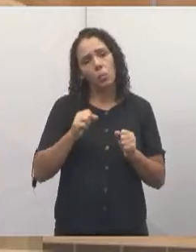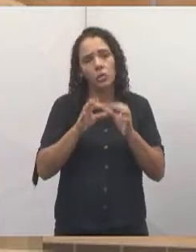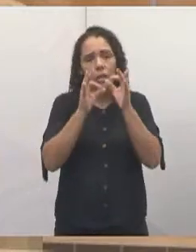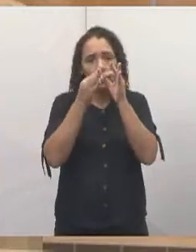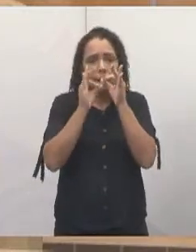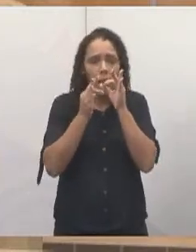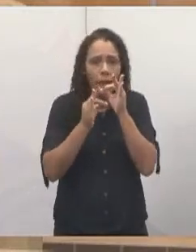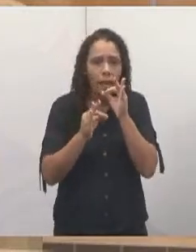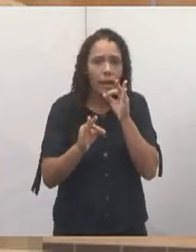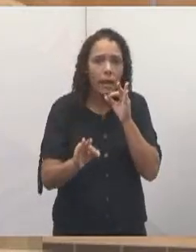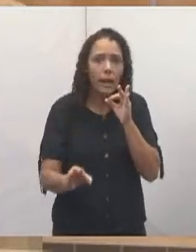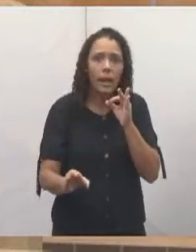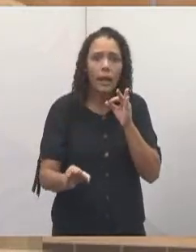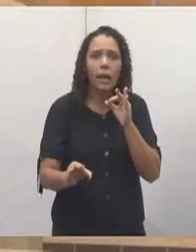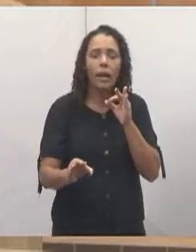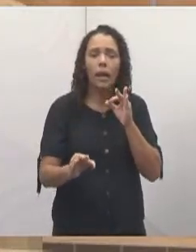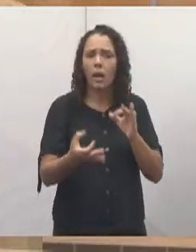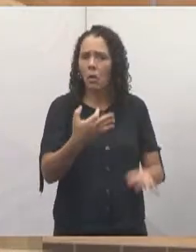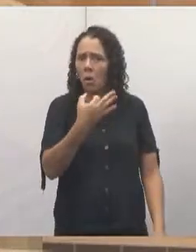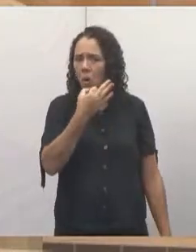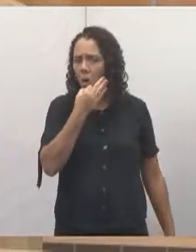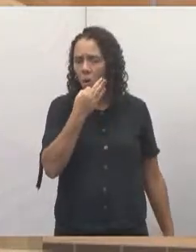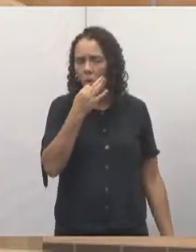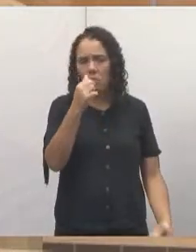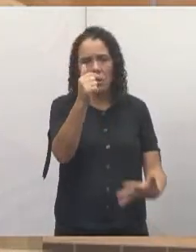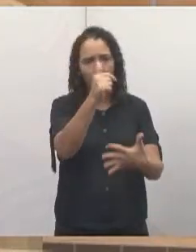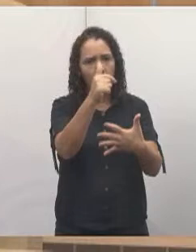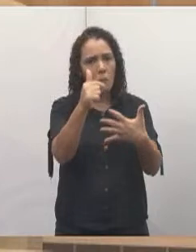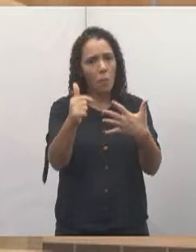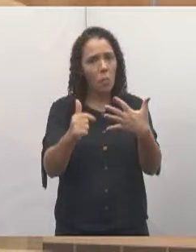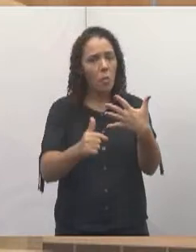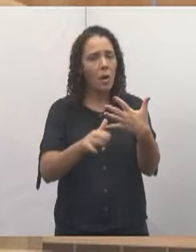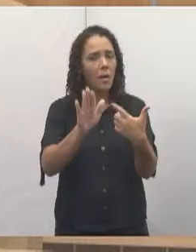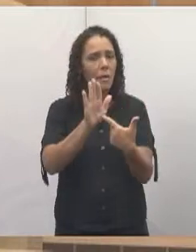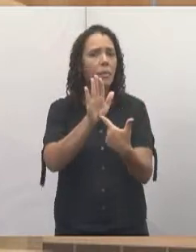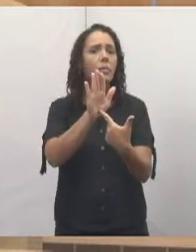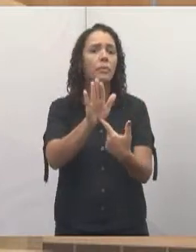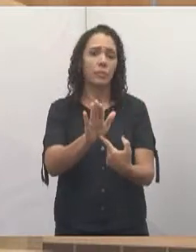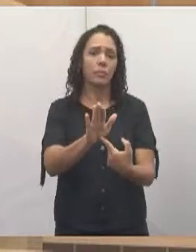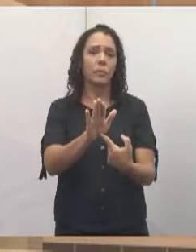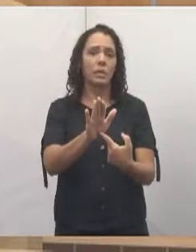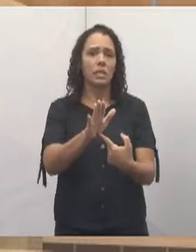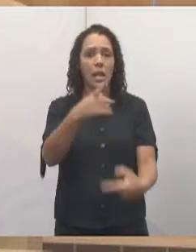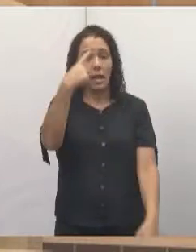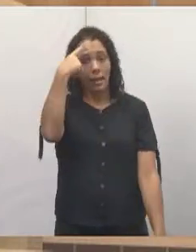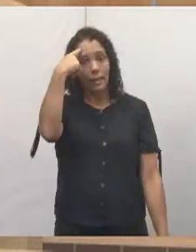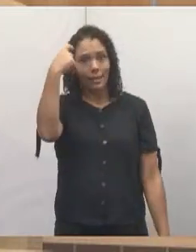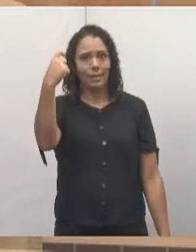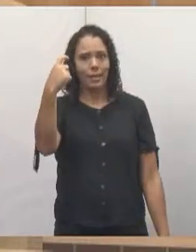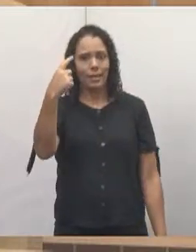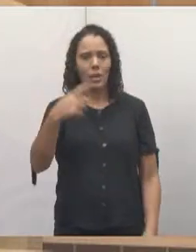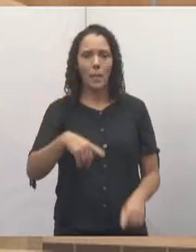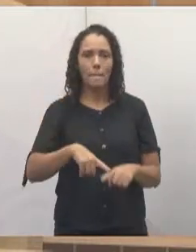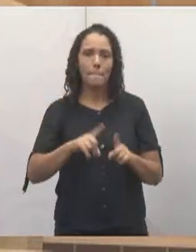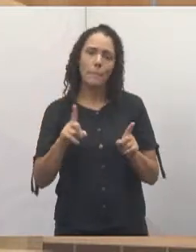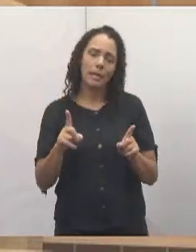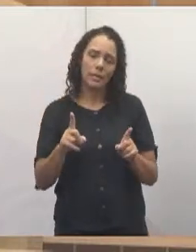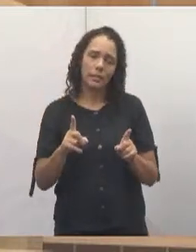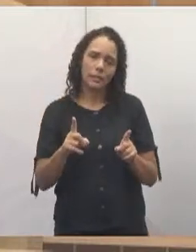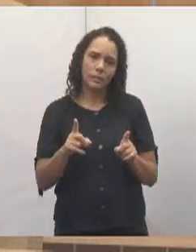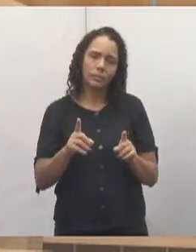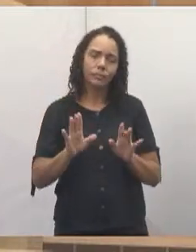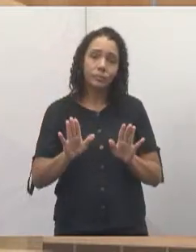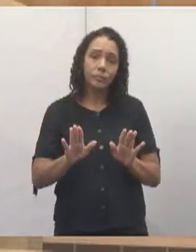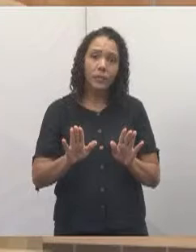trocar várias ideias aqui, mas, assim, é justíssima homenagem, eu acho que essa casa está de